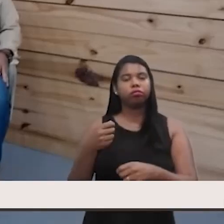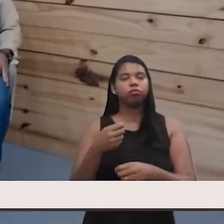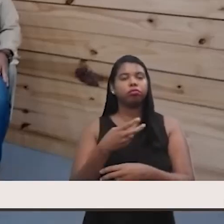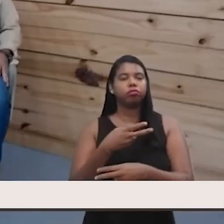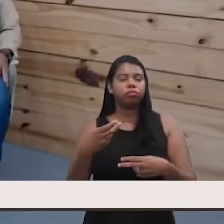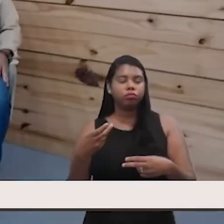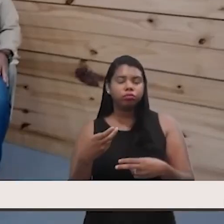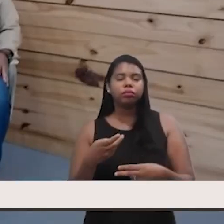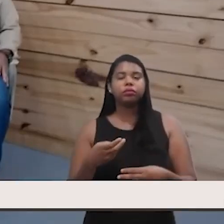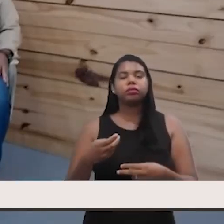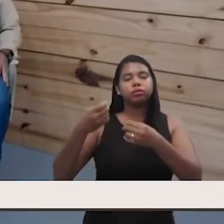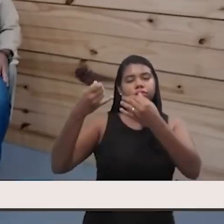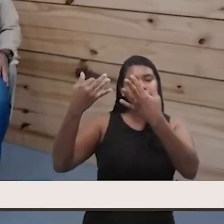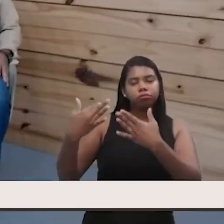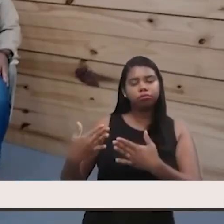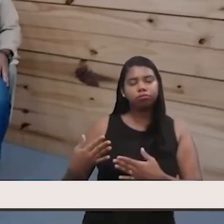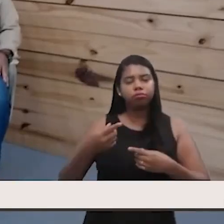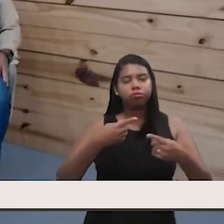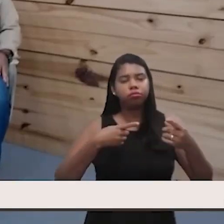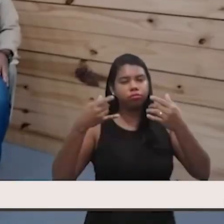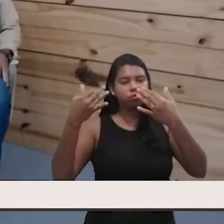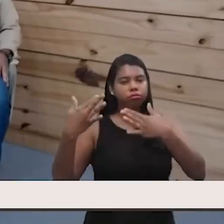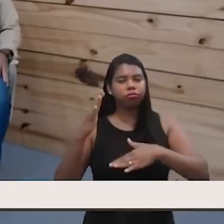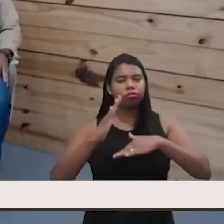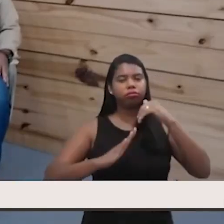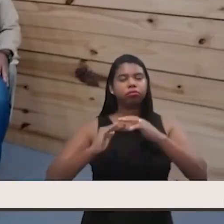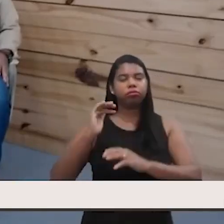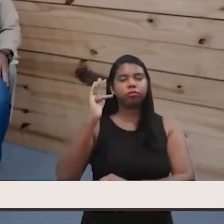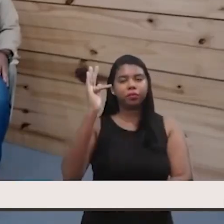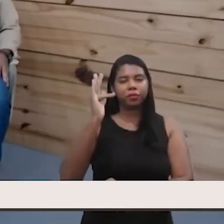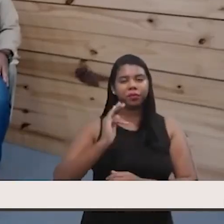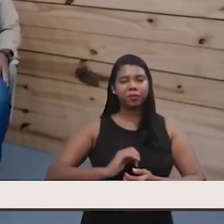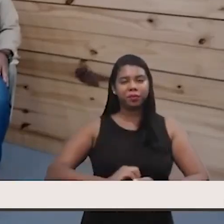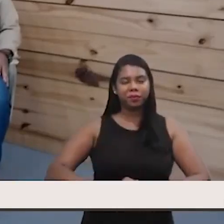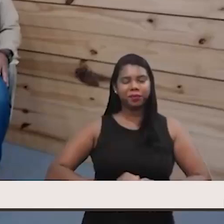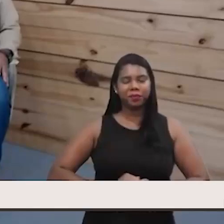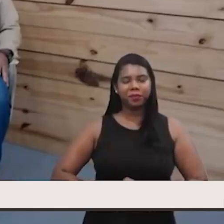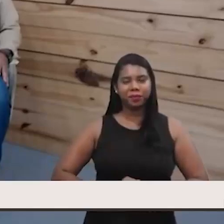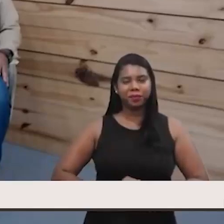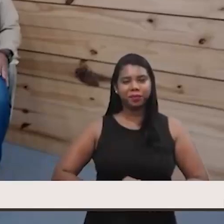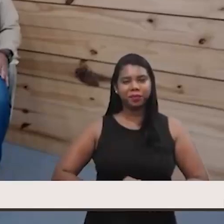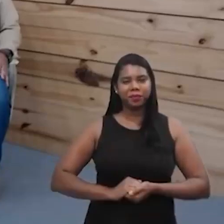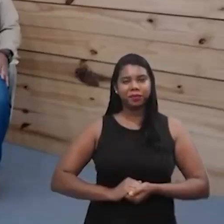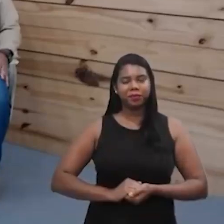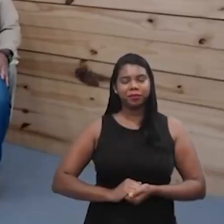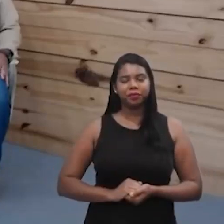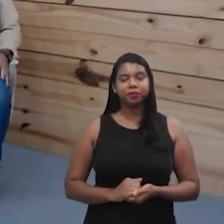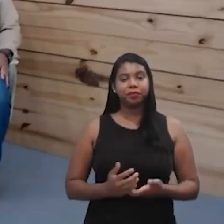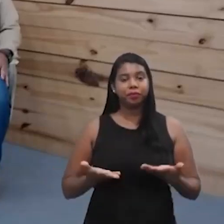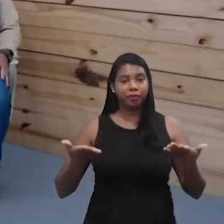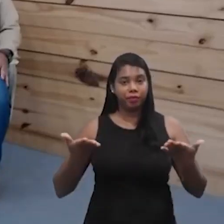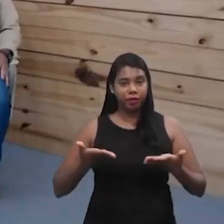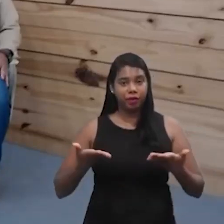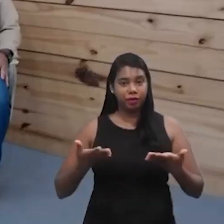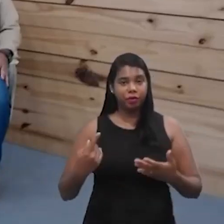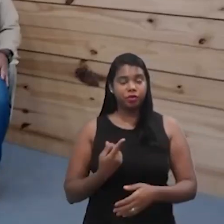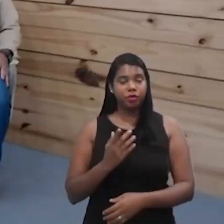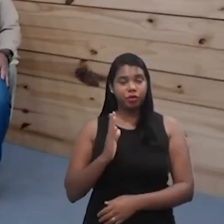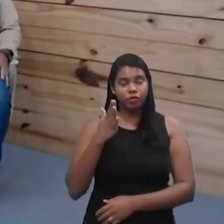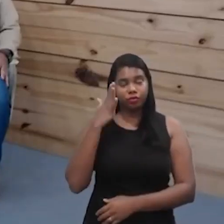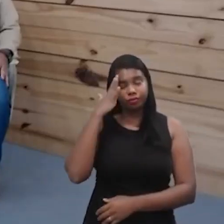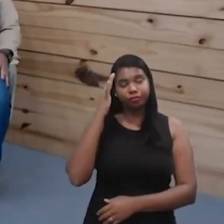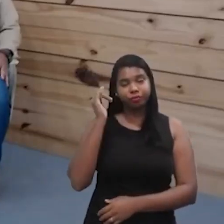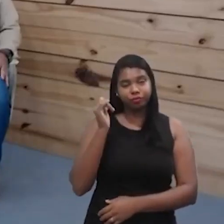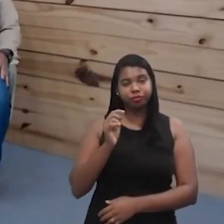Sebrae, para fazer um pequeno debate aí sobre as profissões do futuro e o mercado de trabalho. Hoje a gente sabe